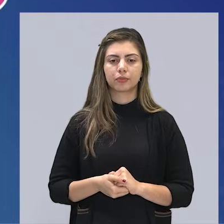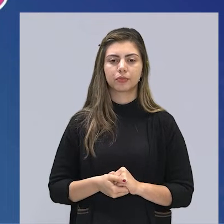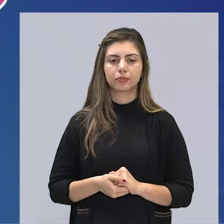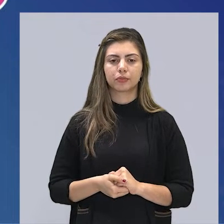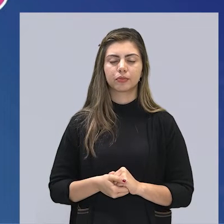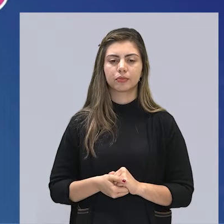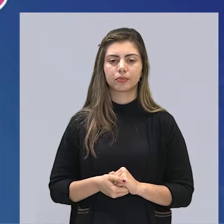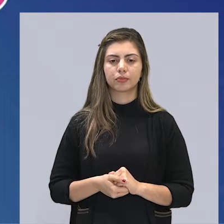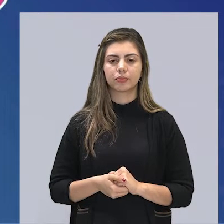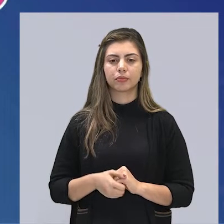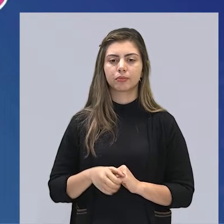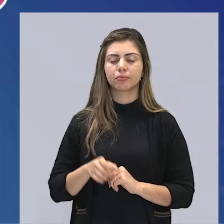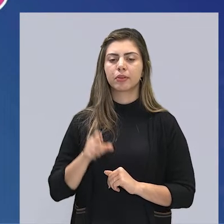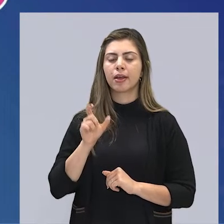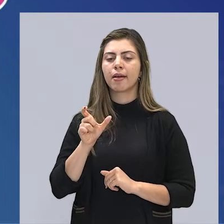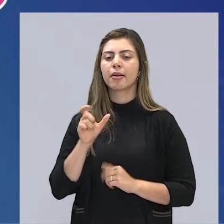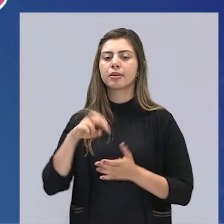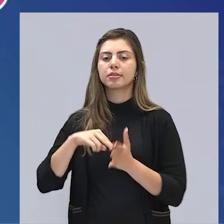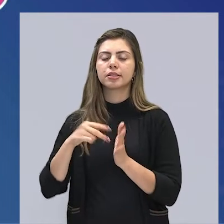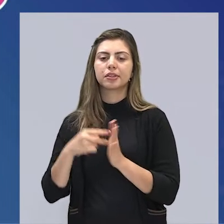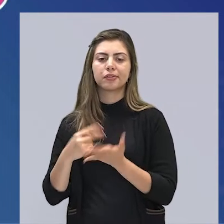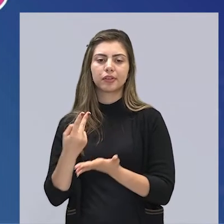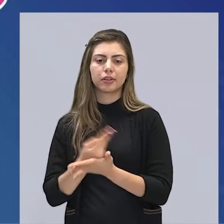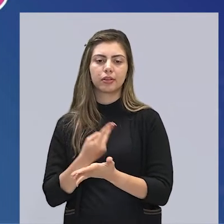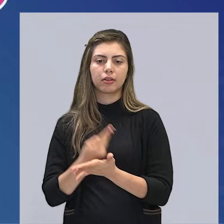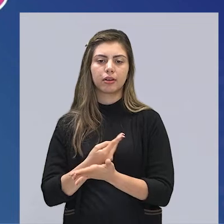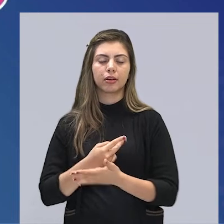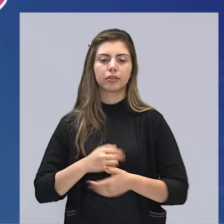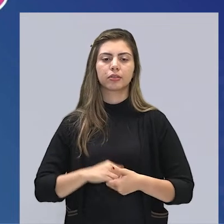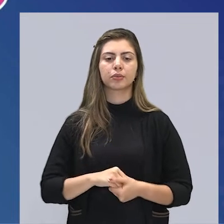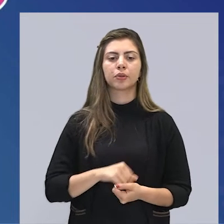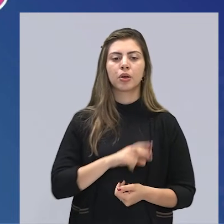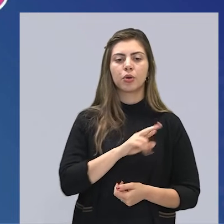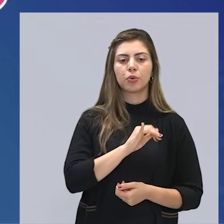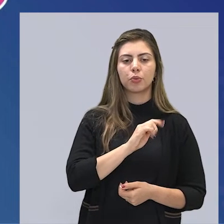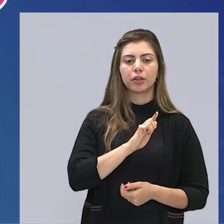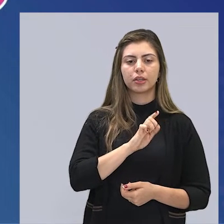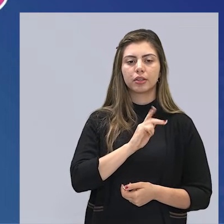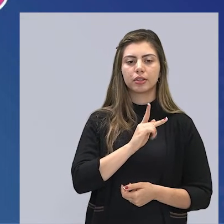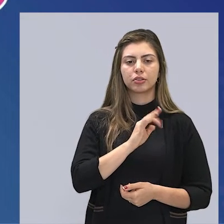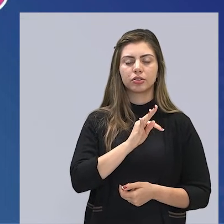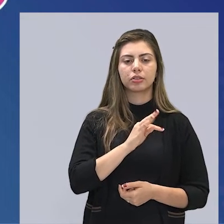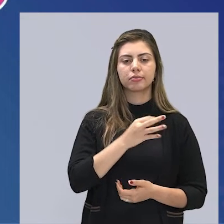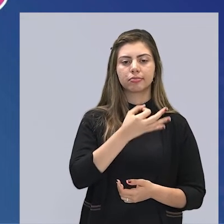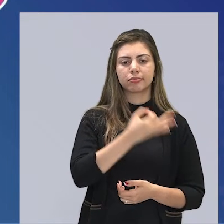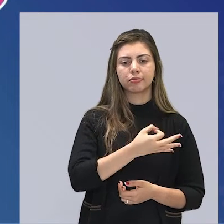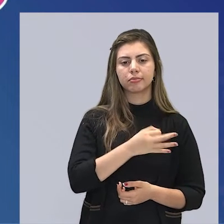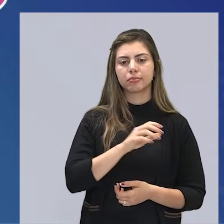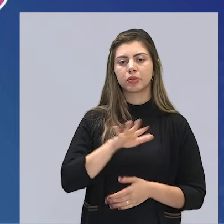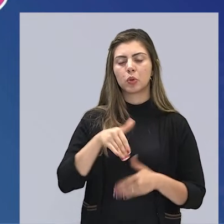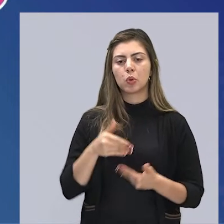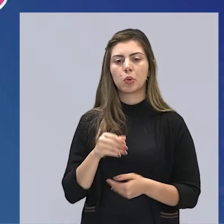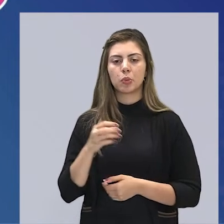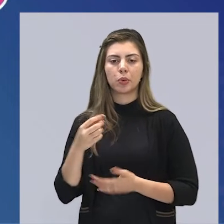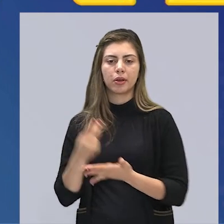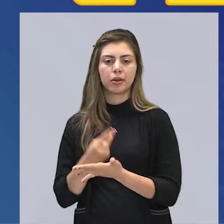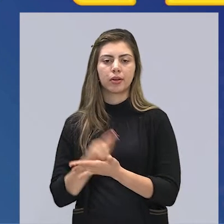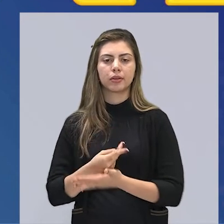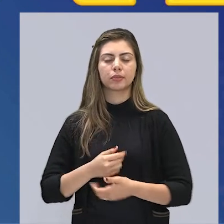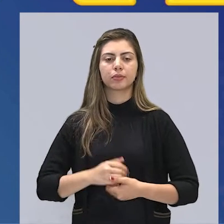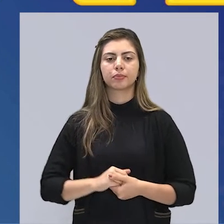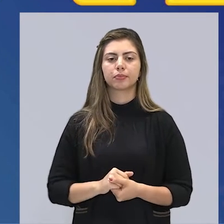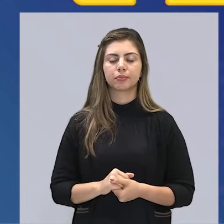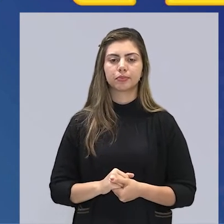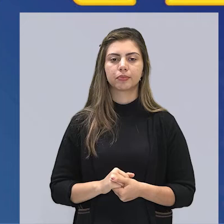A palavrinha wrong quer dizer errado, tá? Então, right, certo. Wrong, errado. Ok? Vamos lá para a primeira pergunta.